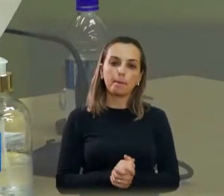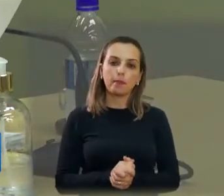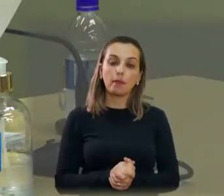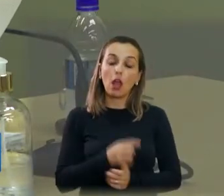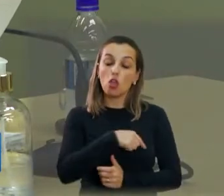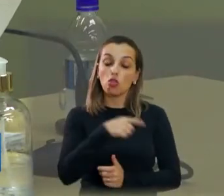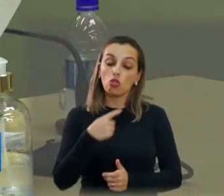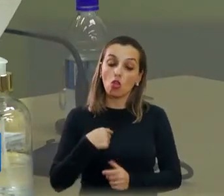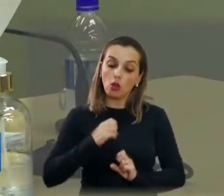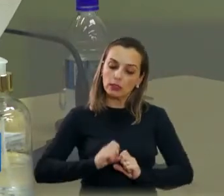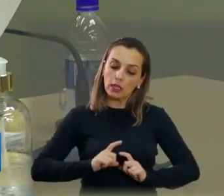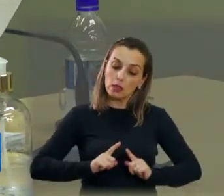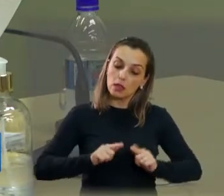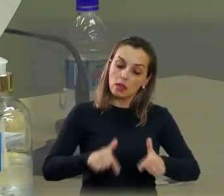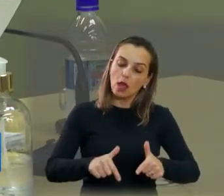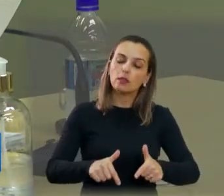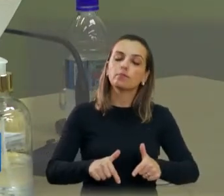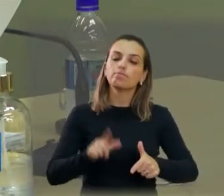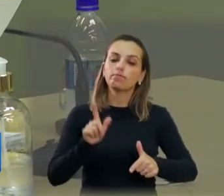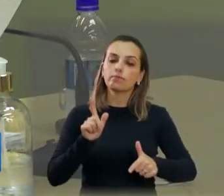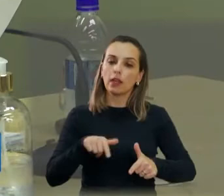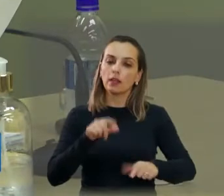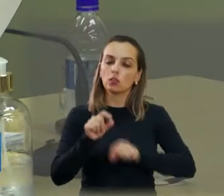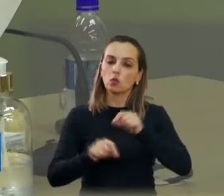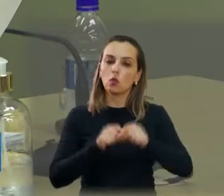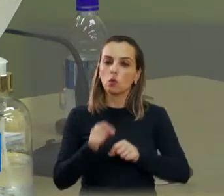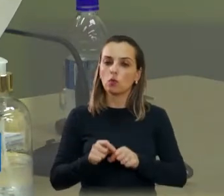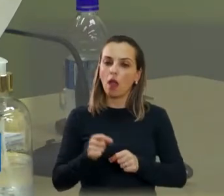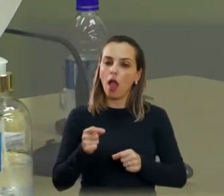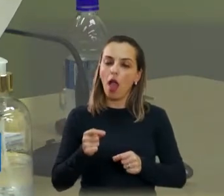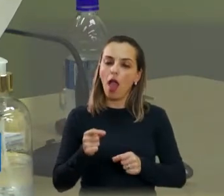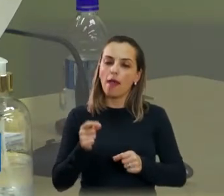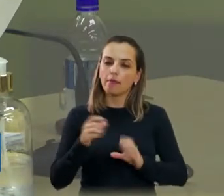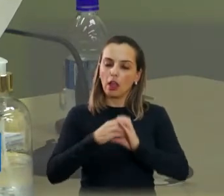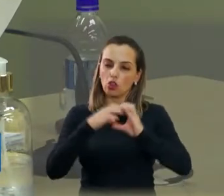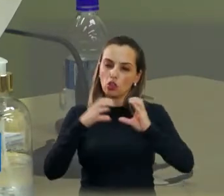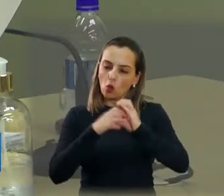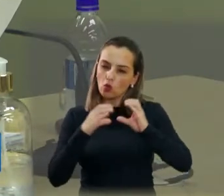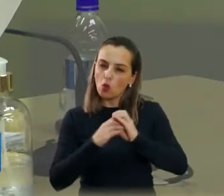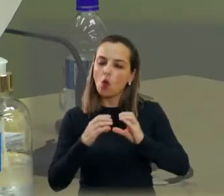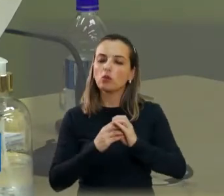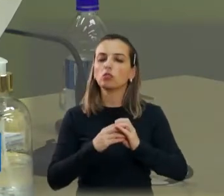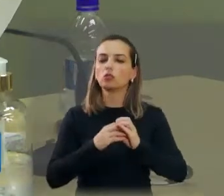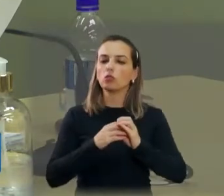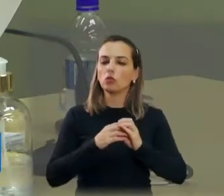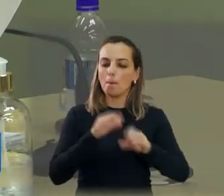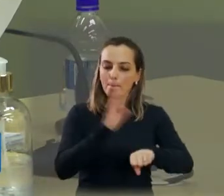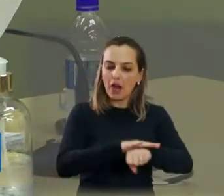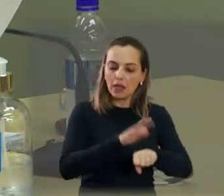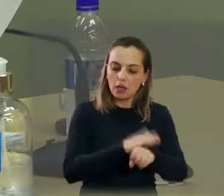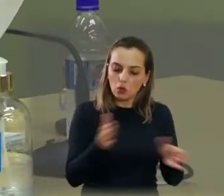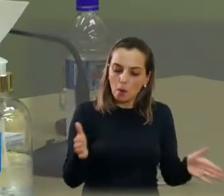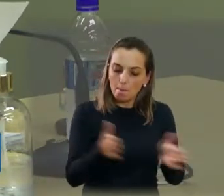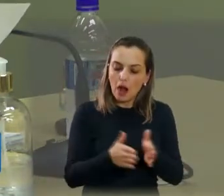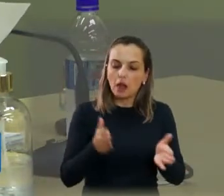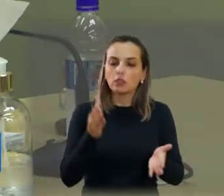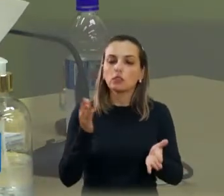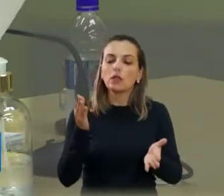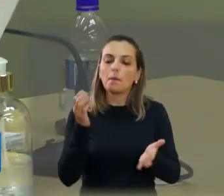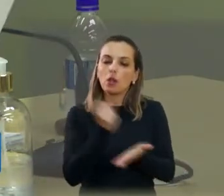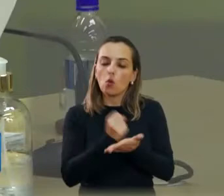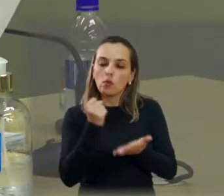trabalhando muito, a Fungota está abrindo vários processos seletivos para contratação específica para profissionais de saúde para o